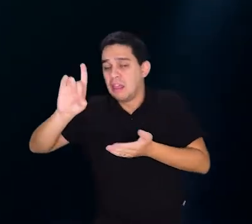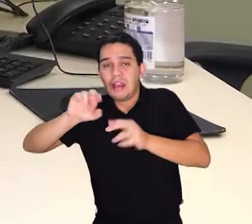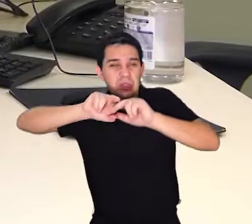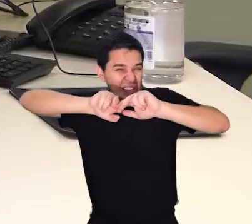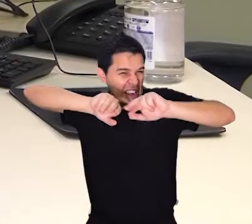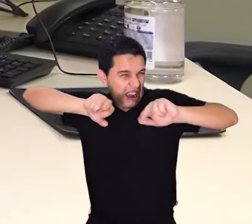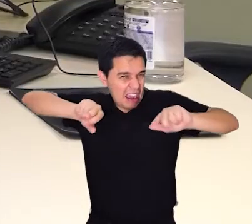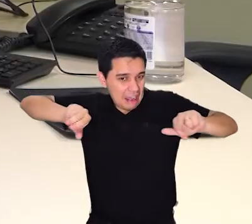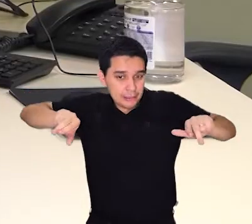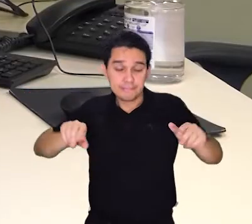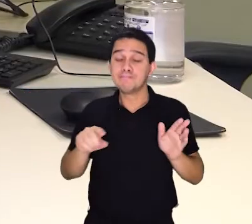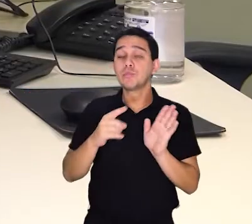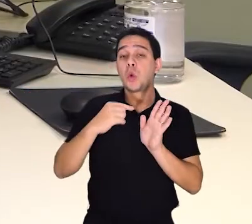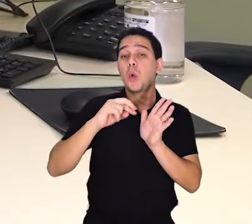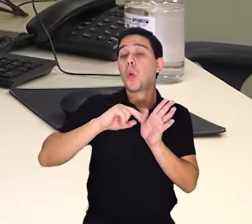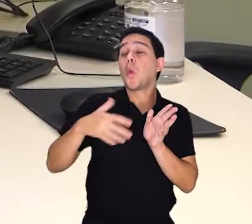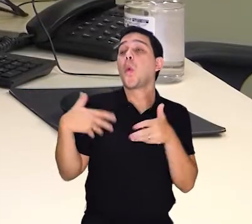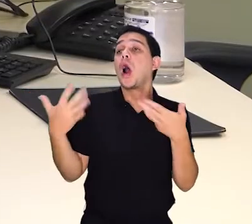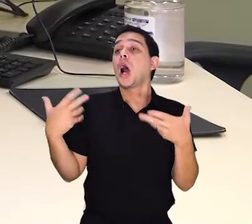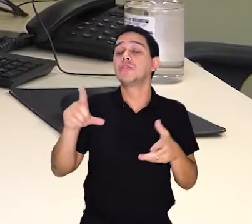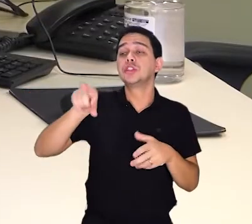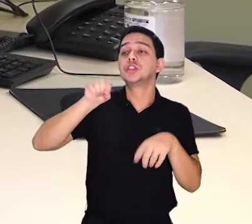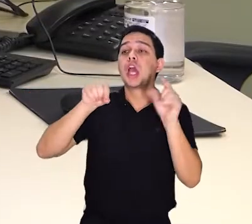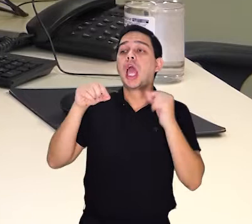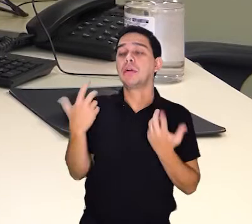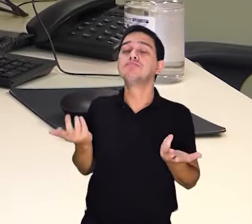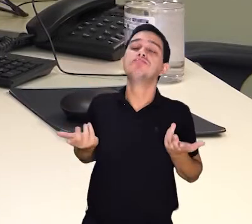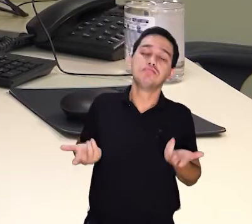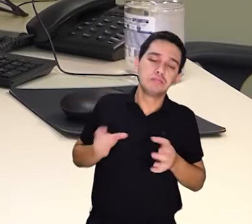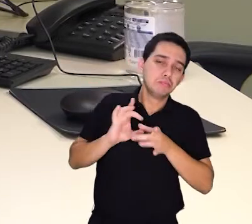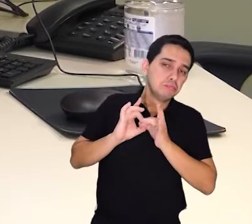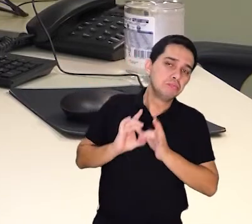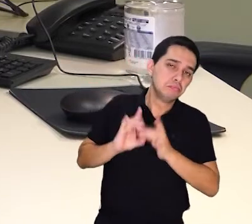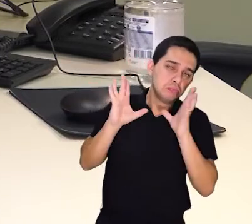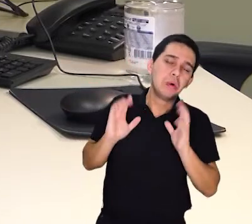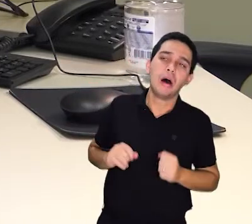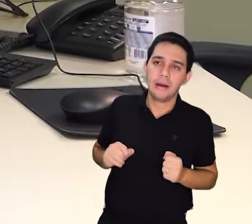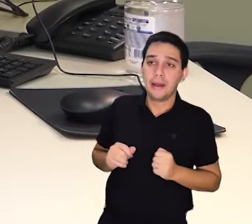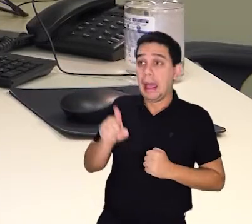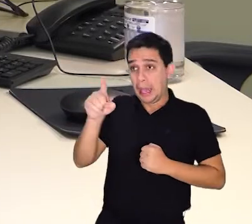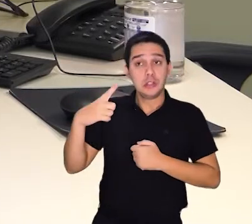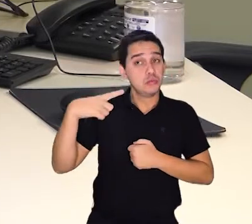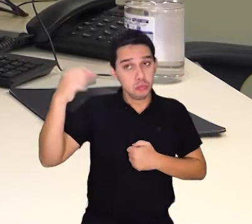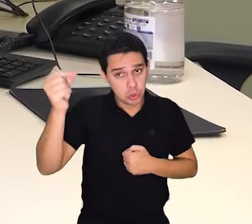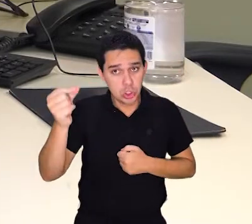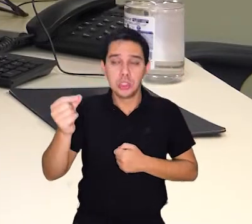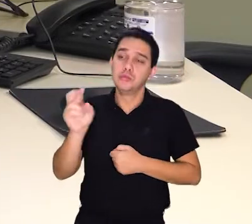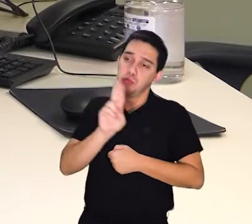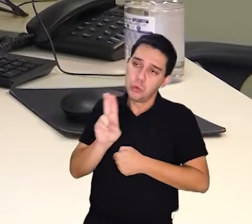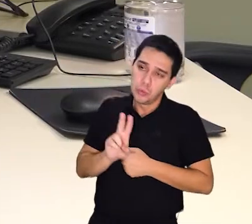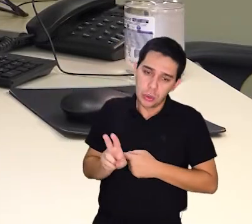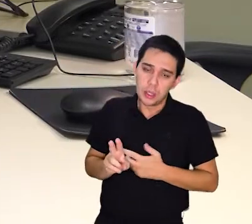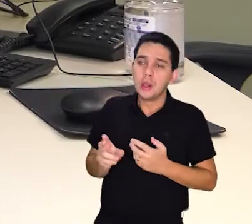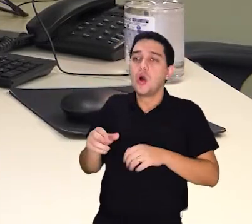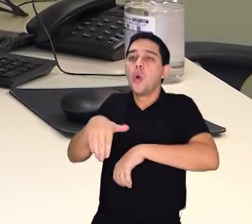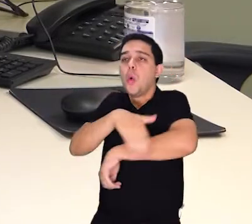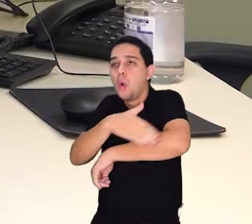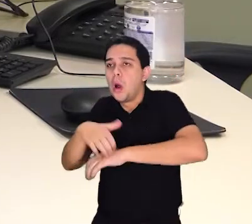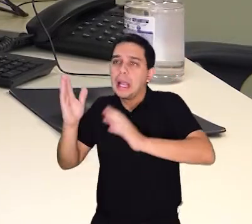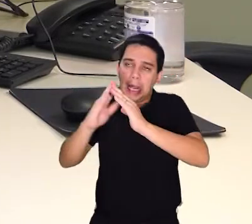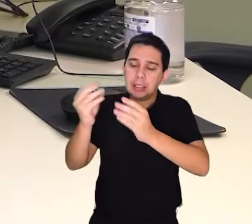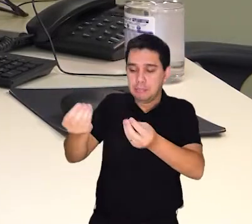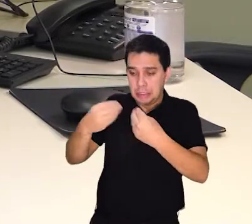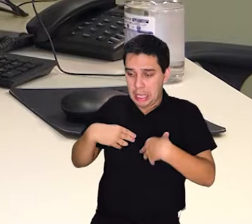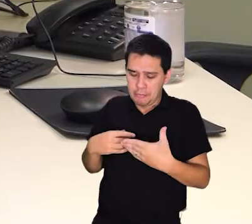E a partir daí o usuário escolhia as drogas que ele gostaria que fossem encomendadas para sua residência, fornecia o endereço de entrega,